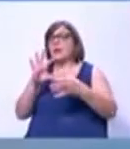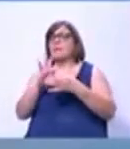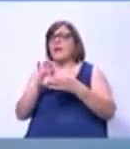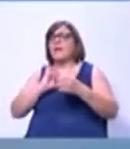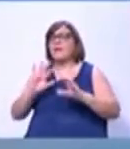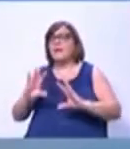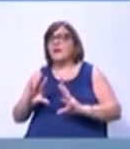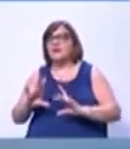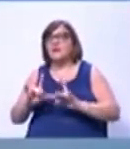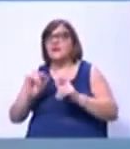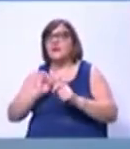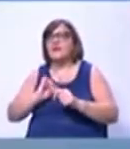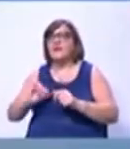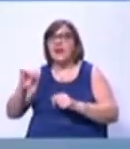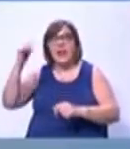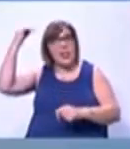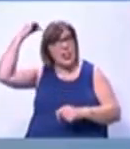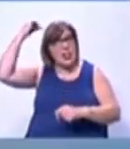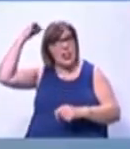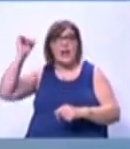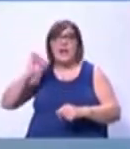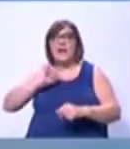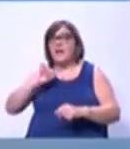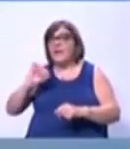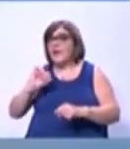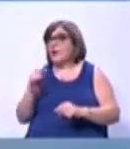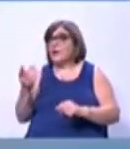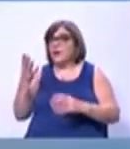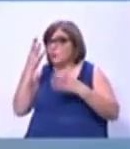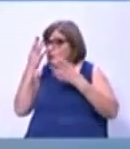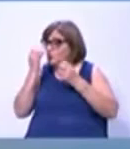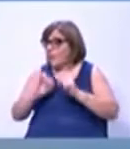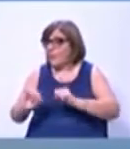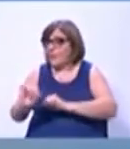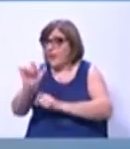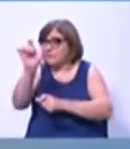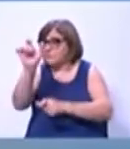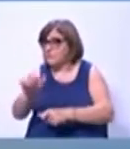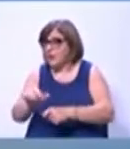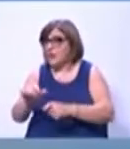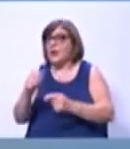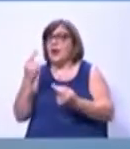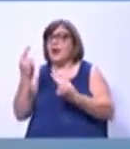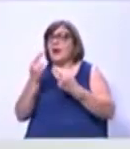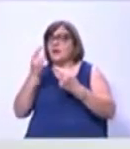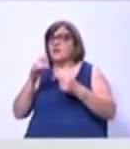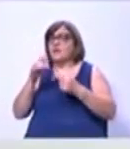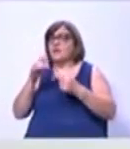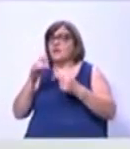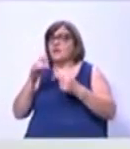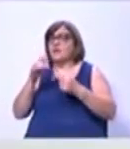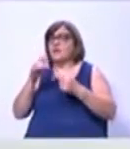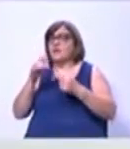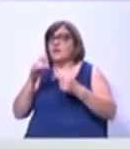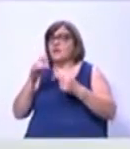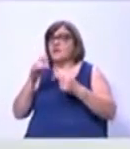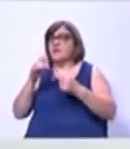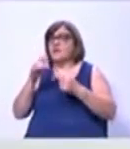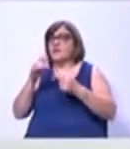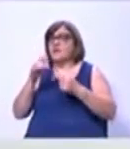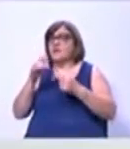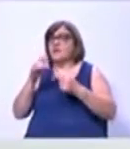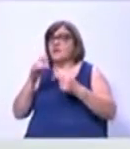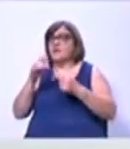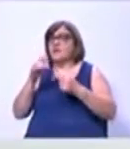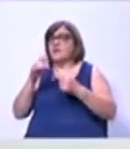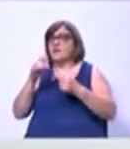próprio desenvolvimento neurofisiológico e neuropsicológico do sono. Pois, e às vezes estão mesmo em fase de crescimento. De crescimento, brutal, picos de crescimento. E à noite